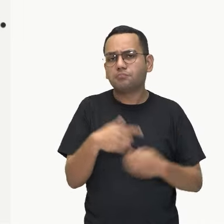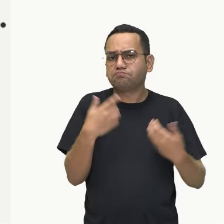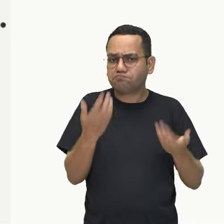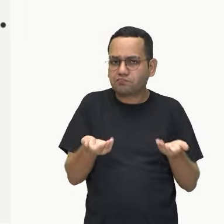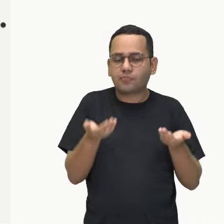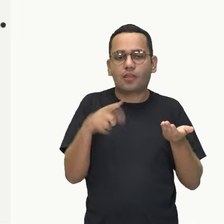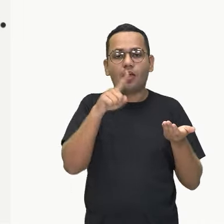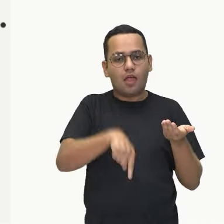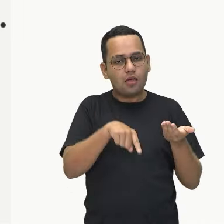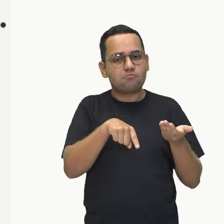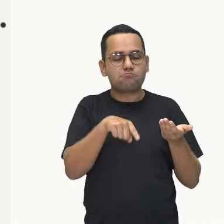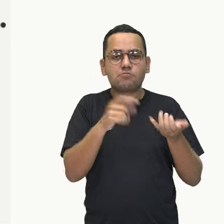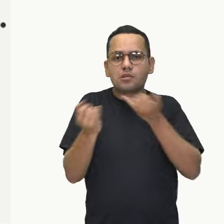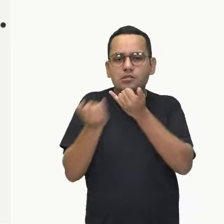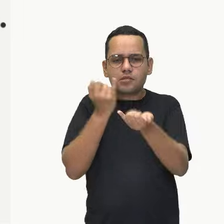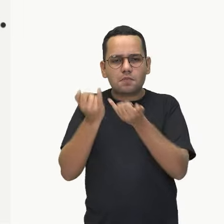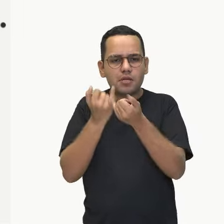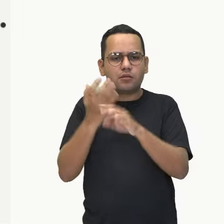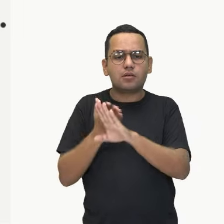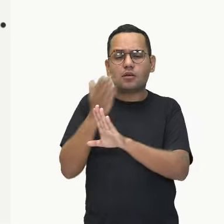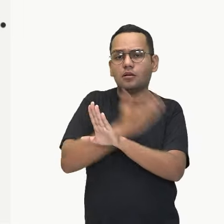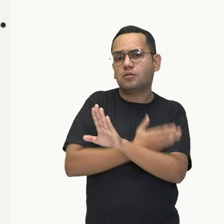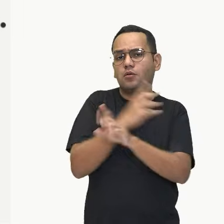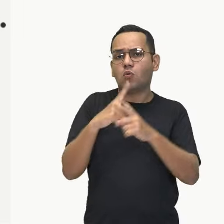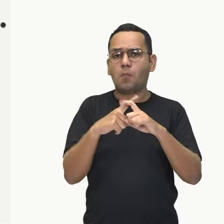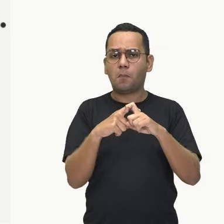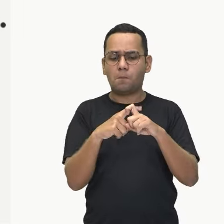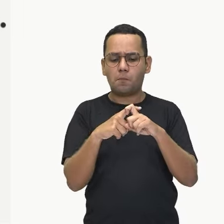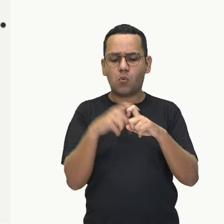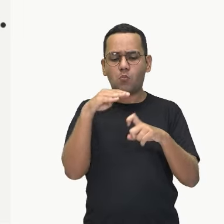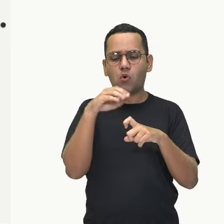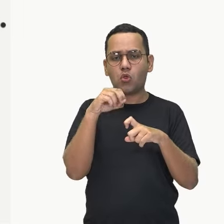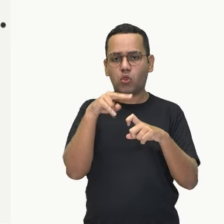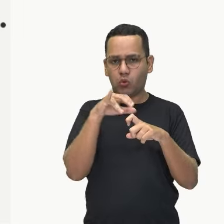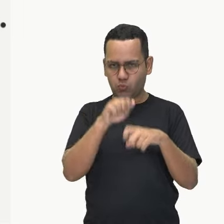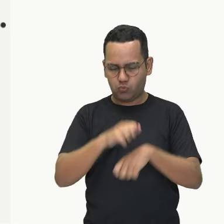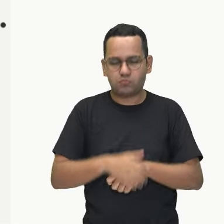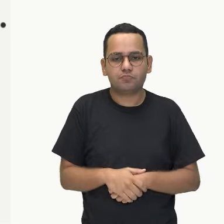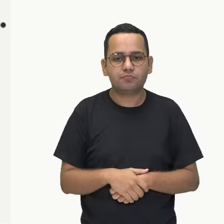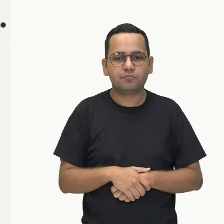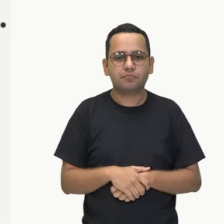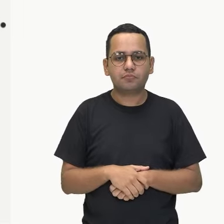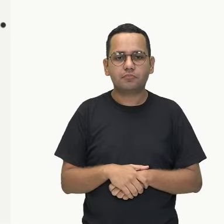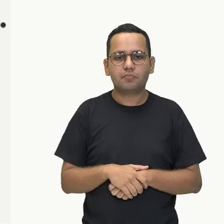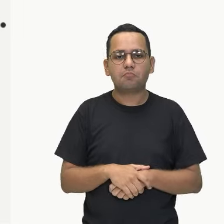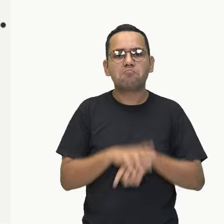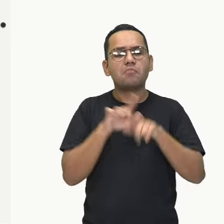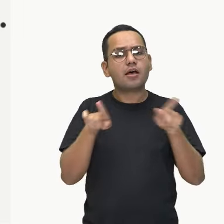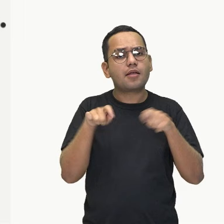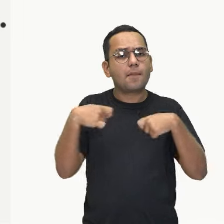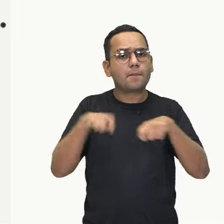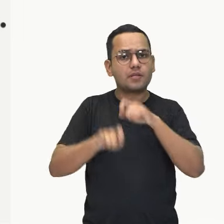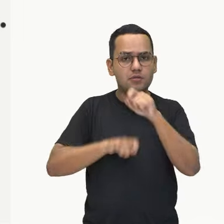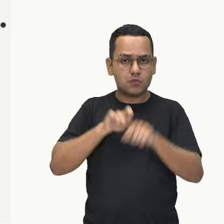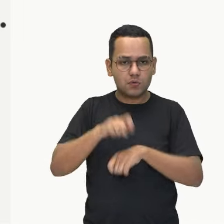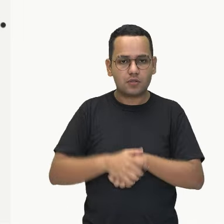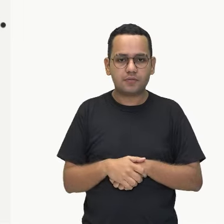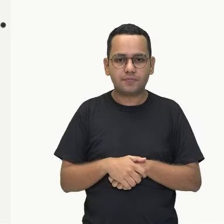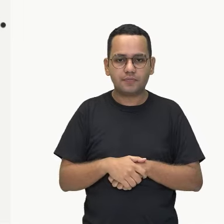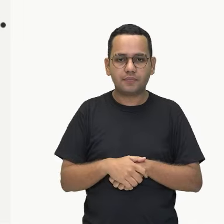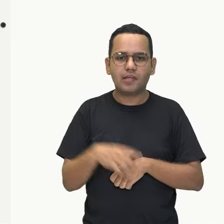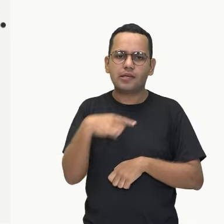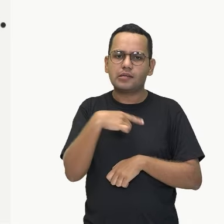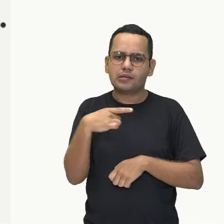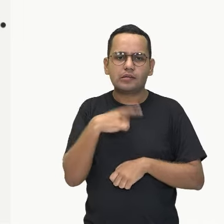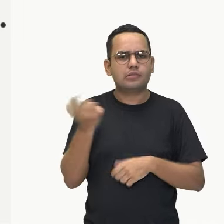à subtração de monômios, mas serão considerados agora a diferença de